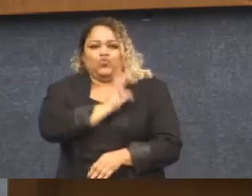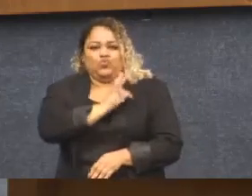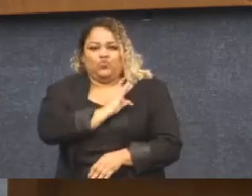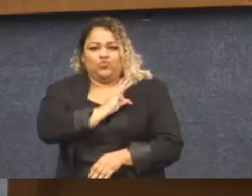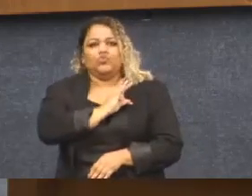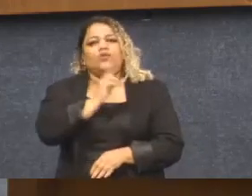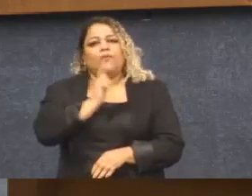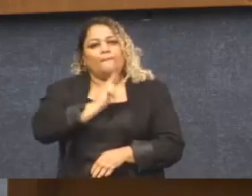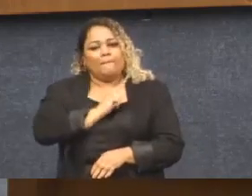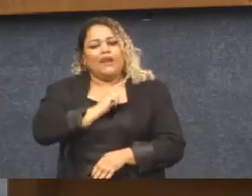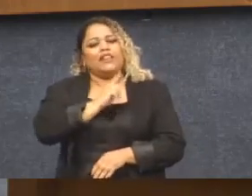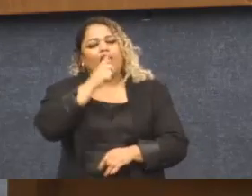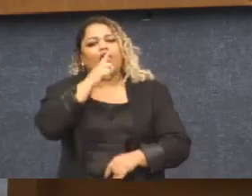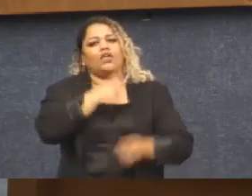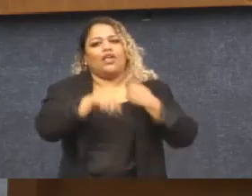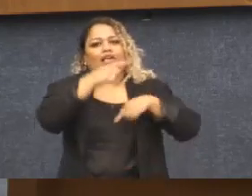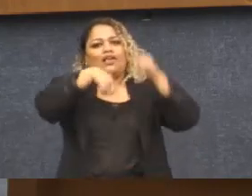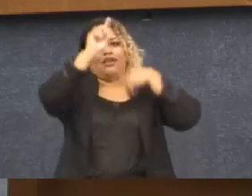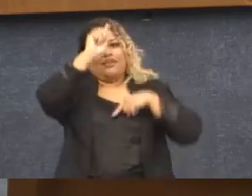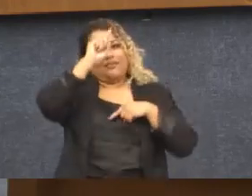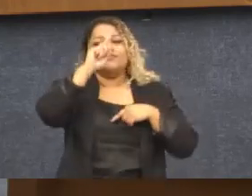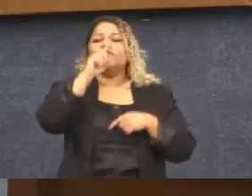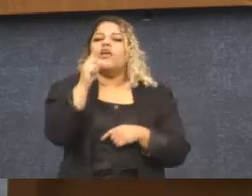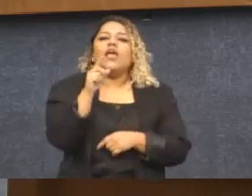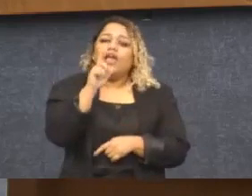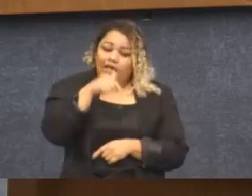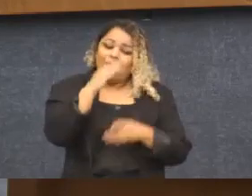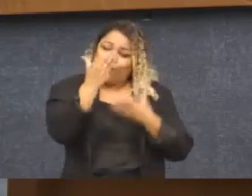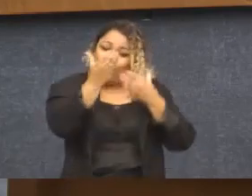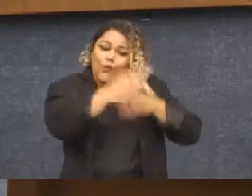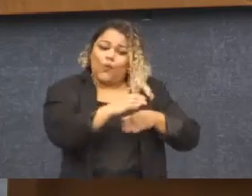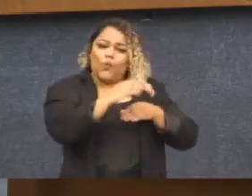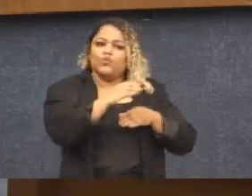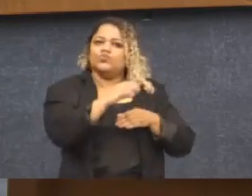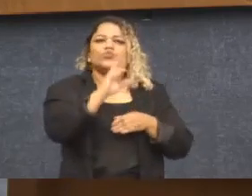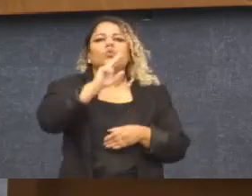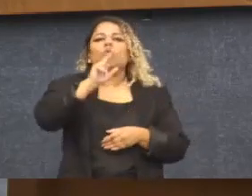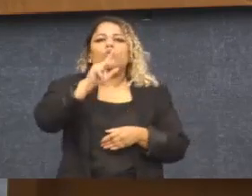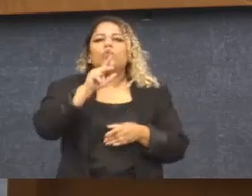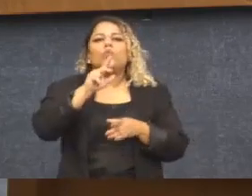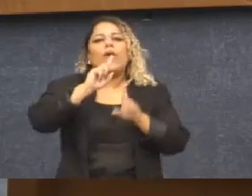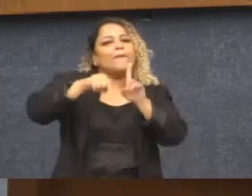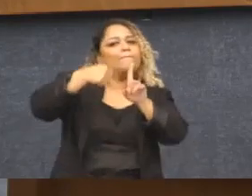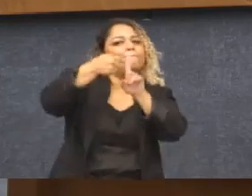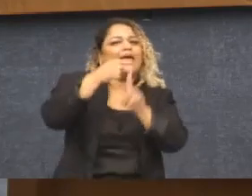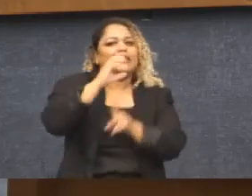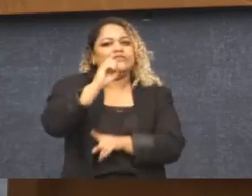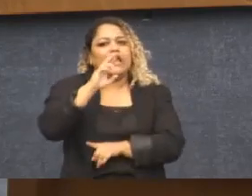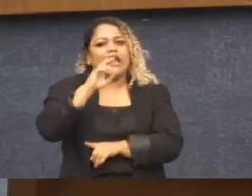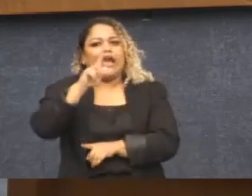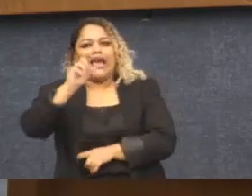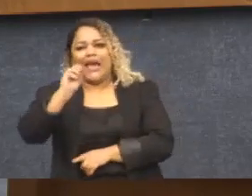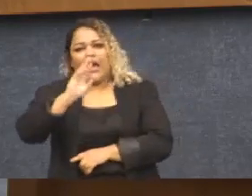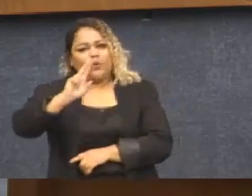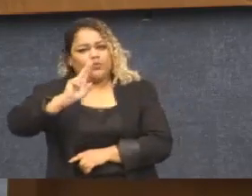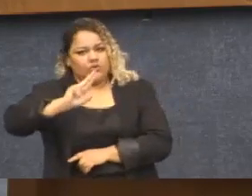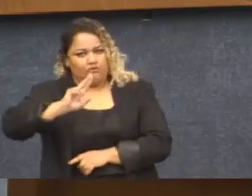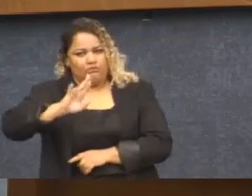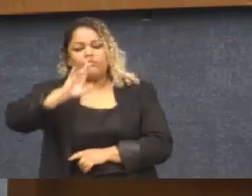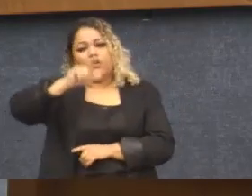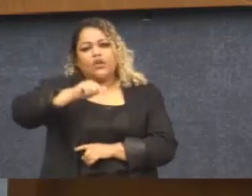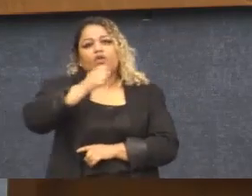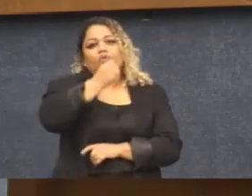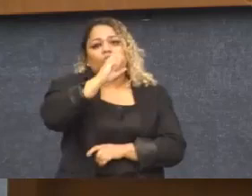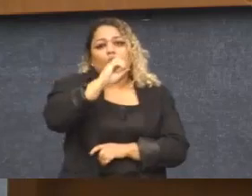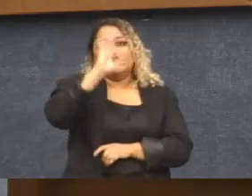público. Não há criação expressiva de cargos. Das 6 questões de diretoria que nós estamos fazendo, a maior parte,